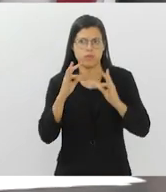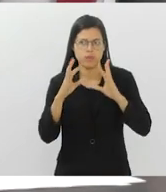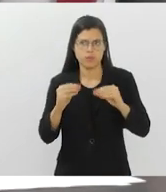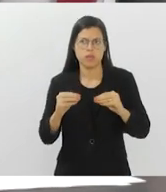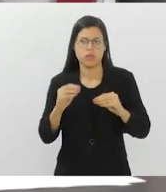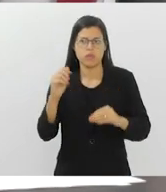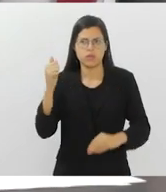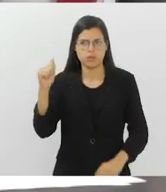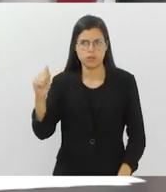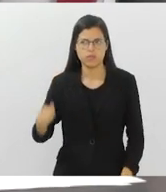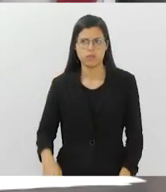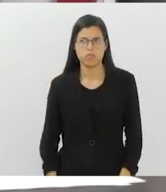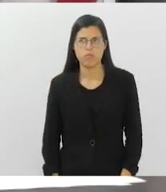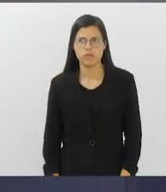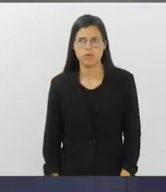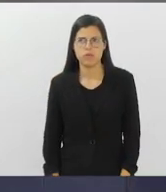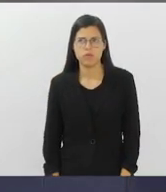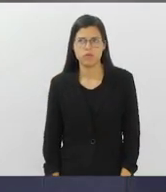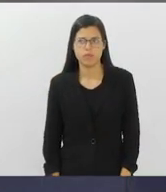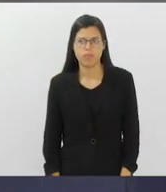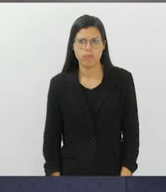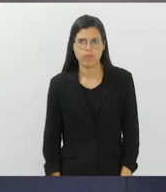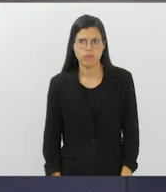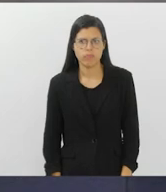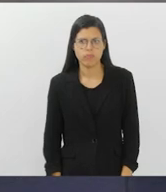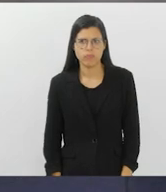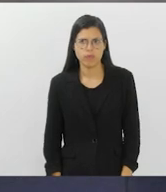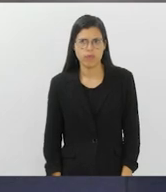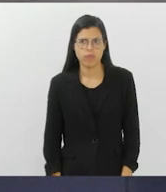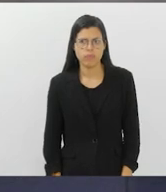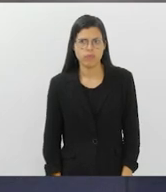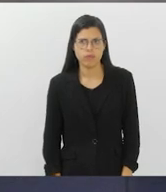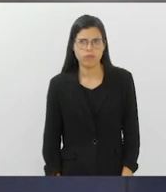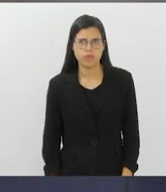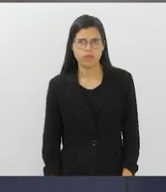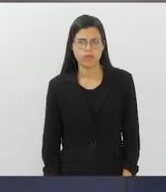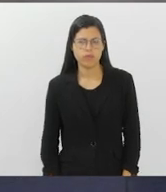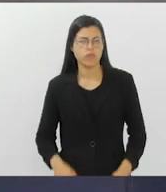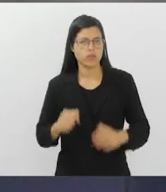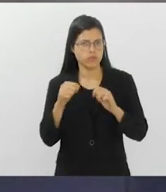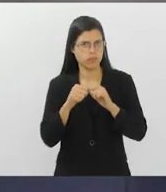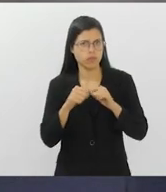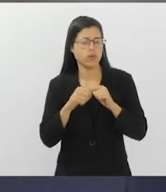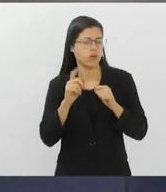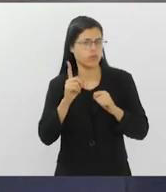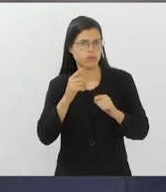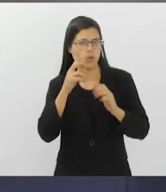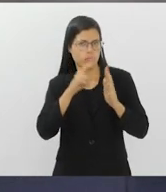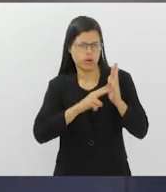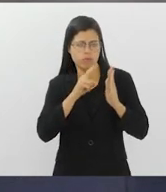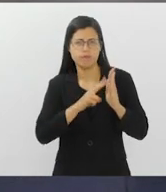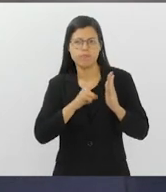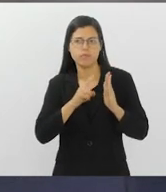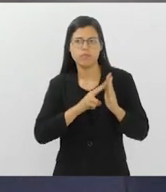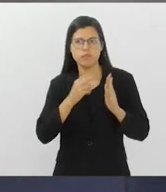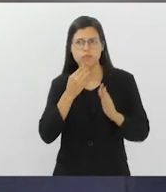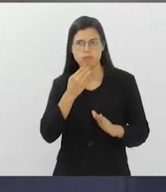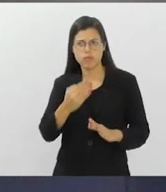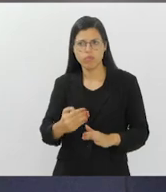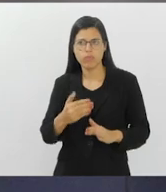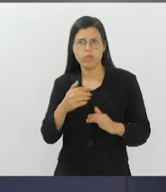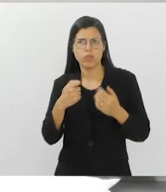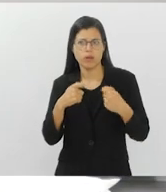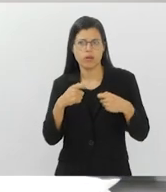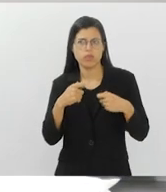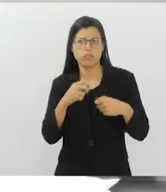associações. Não tá do jeito que eu li. Eu tô só... Vamos fazer o pedido. Se eles acharem que eles já mandaram, aí eles vão responder de outra